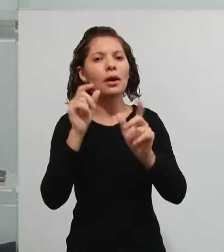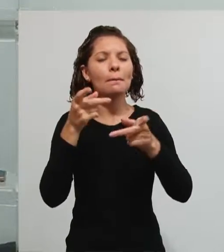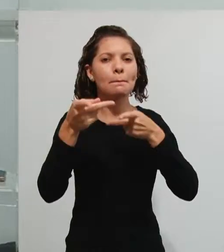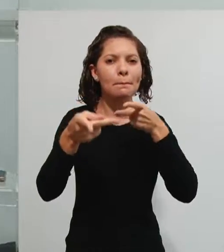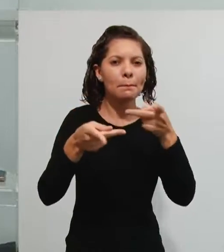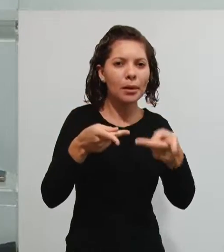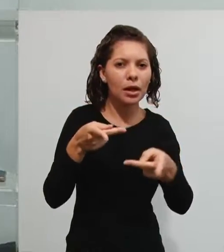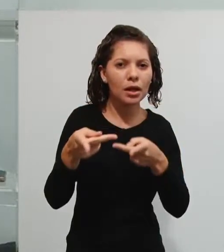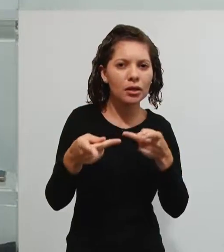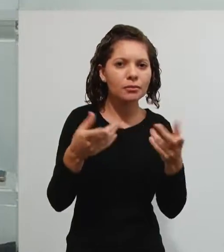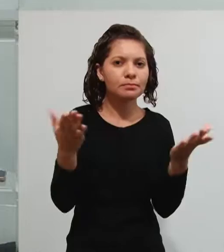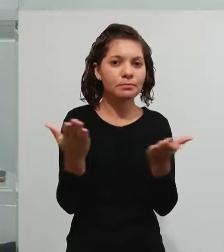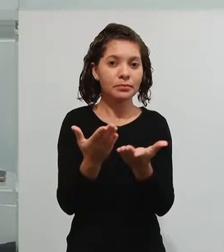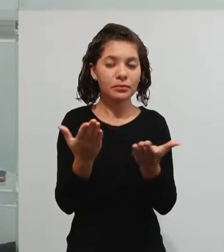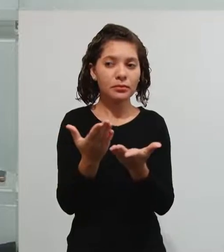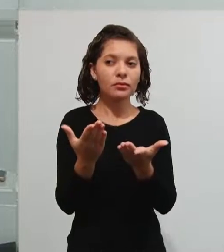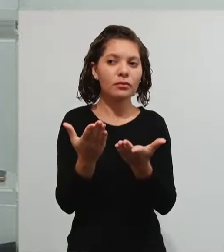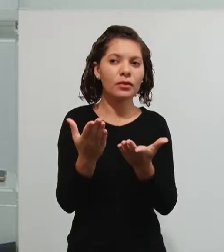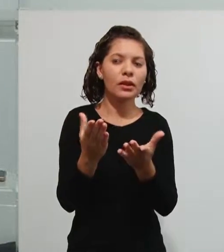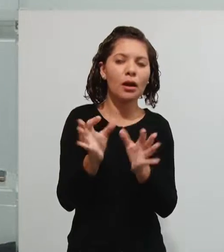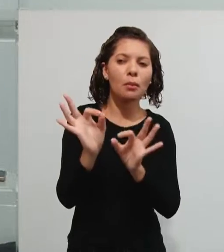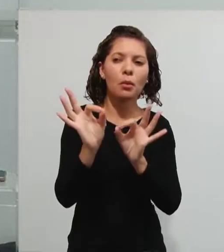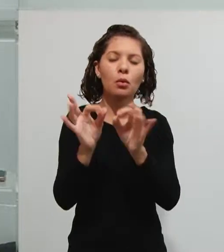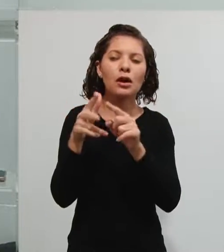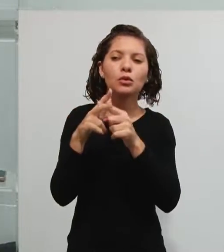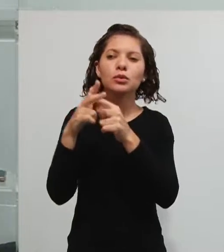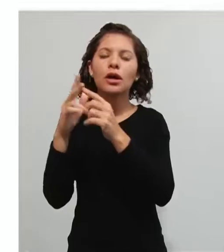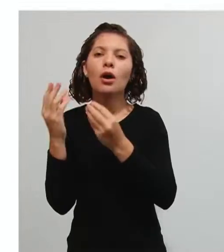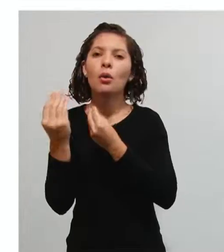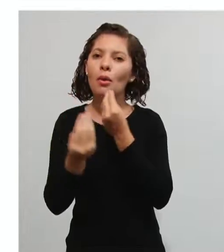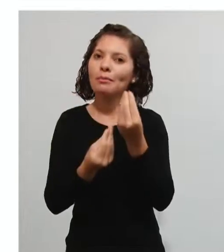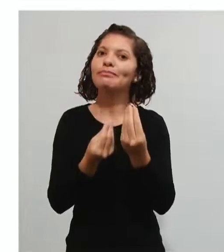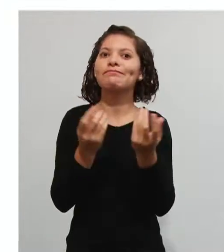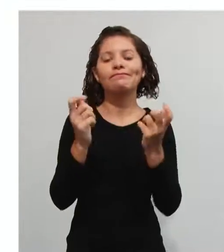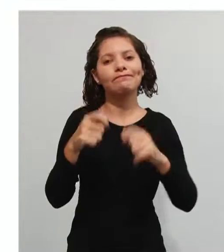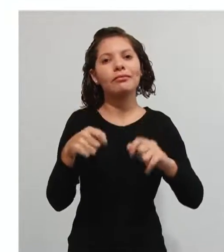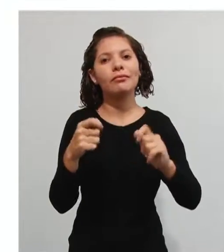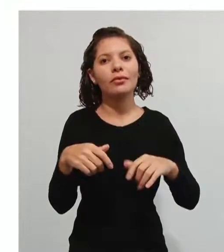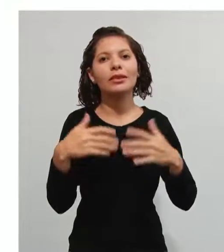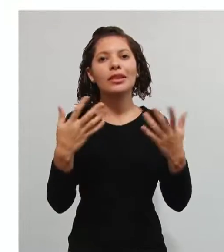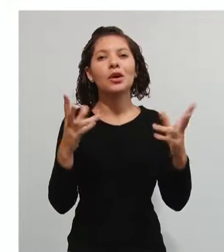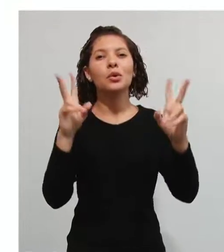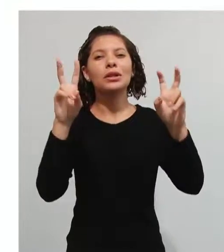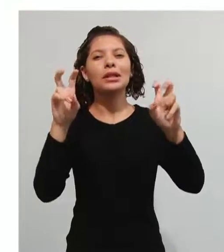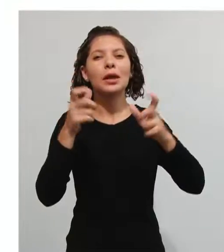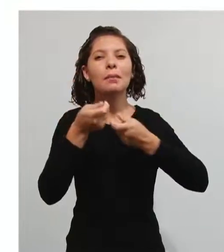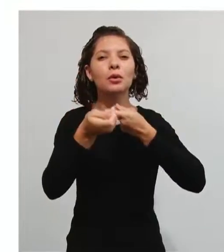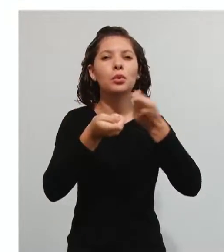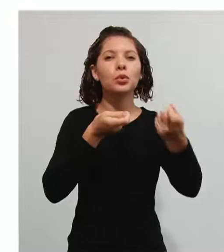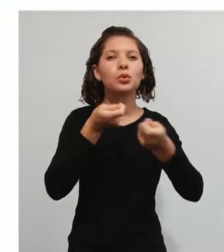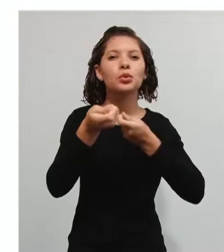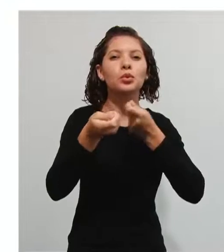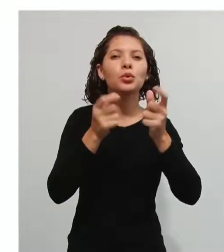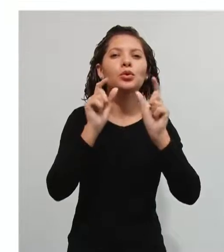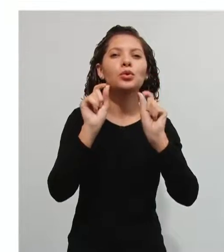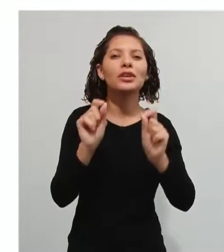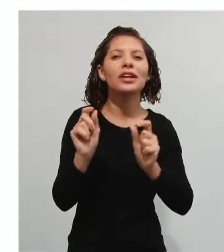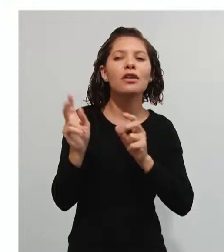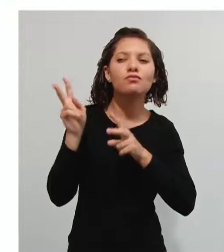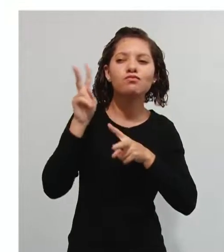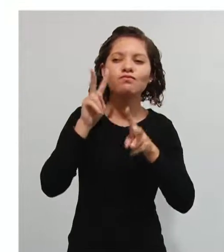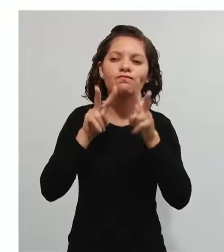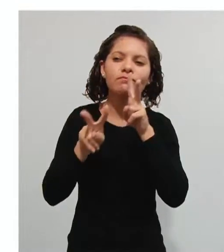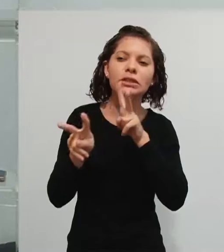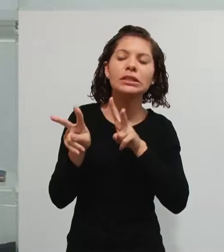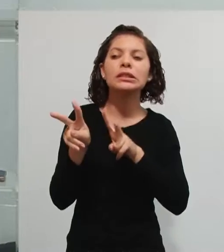para tratar esse desvio. Por isso que o controle desempenha esse papel de verificar